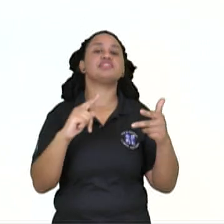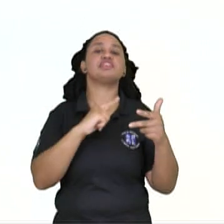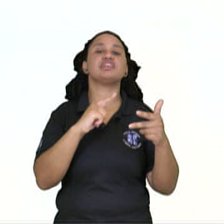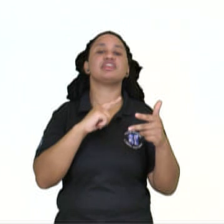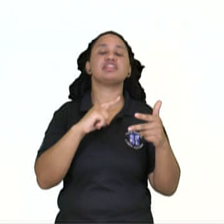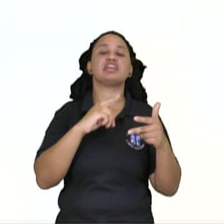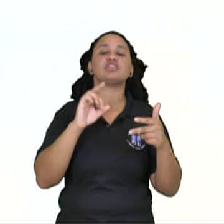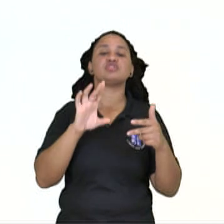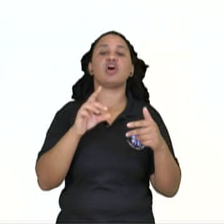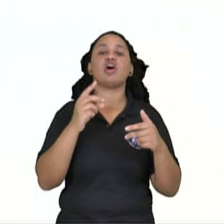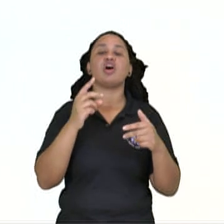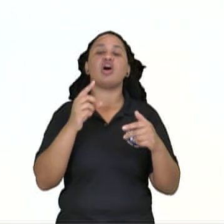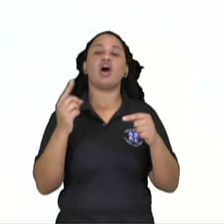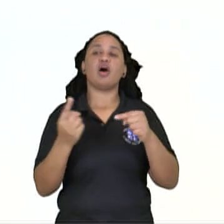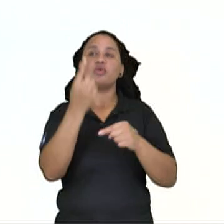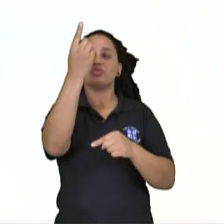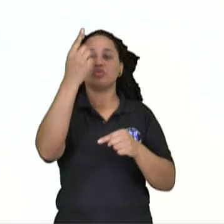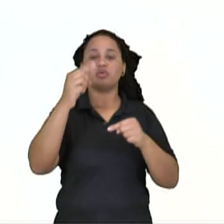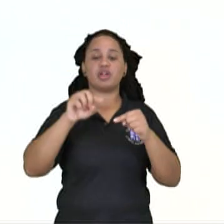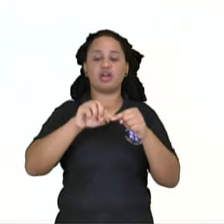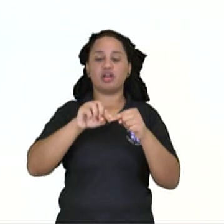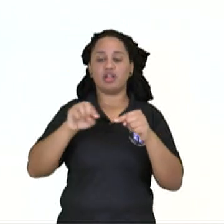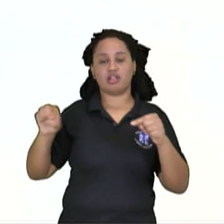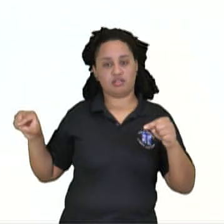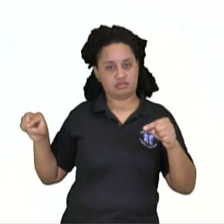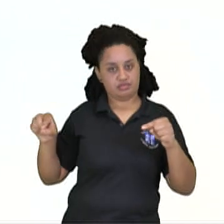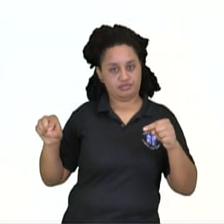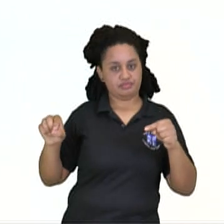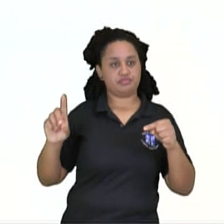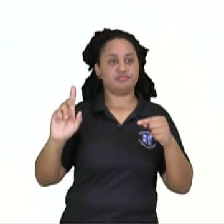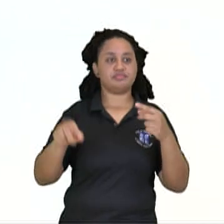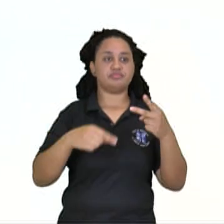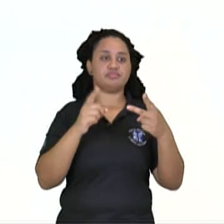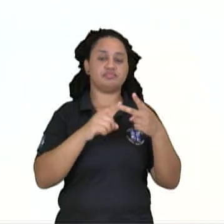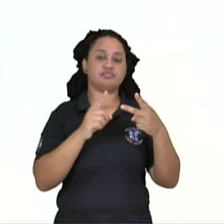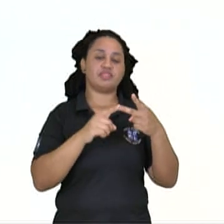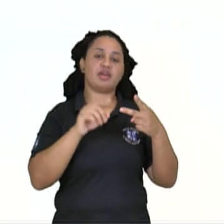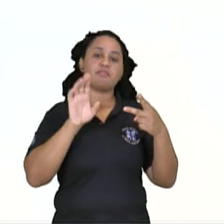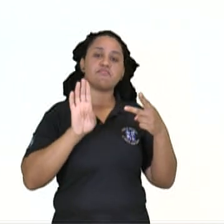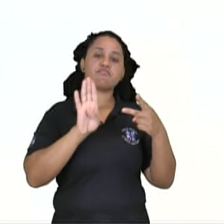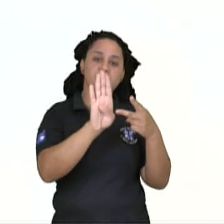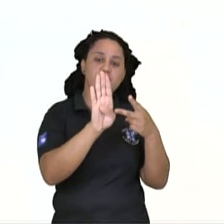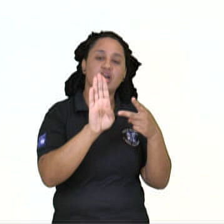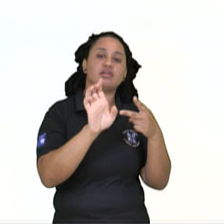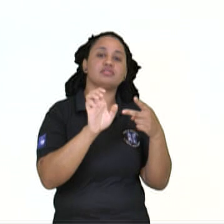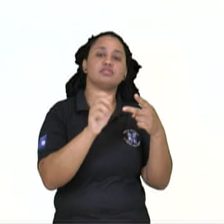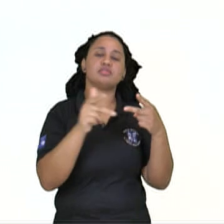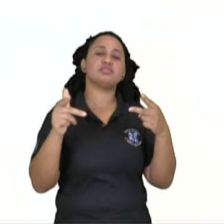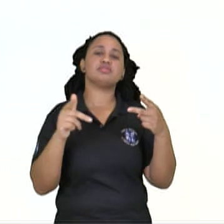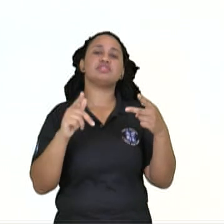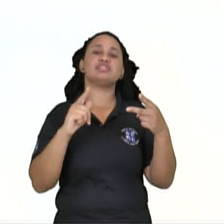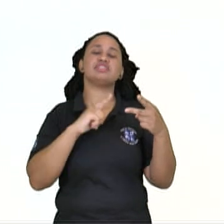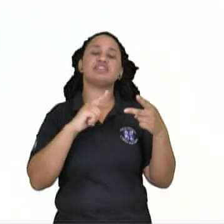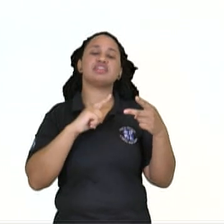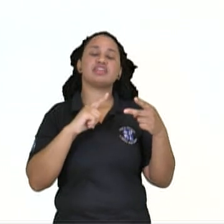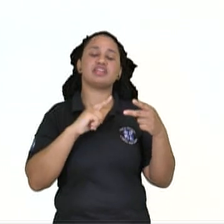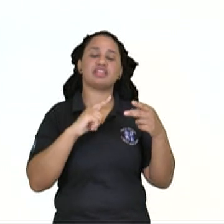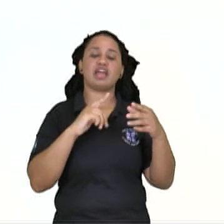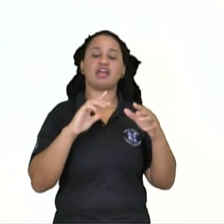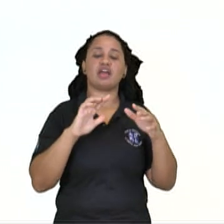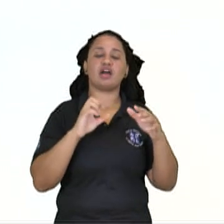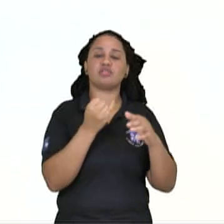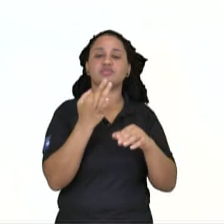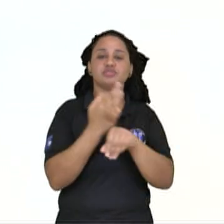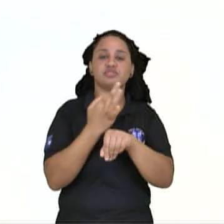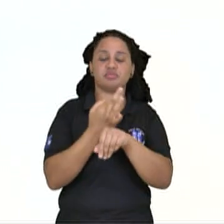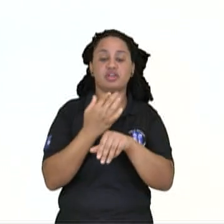possuem apenas altura e largura. Letra B. São obras trabalhadas sobre suportes